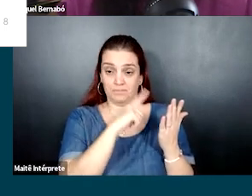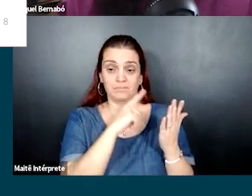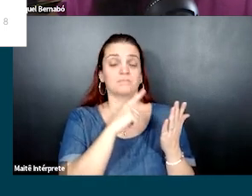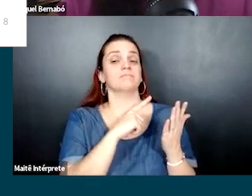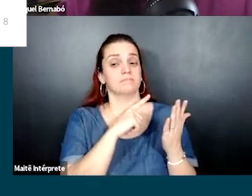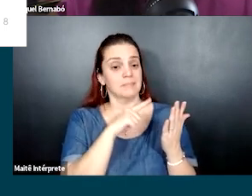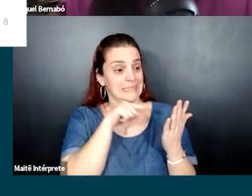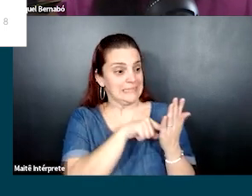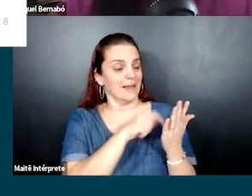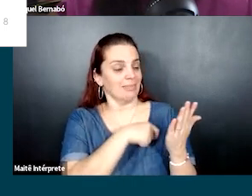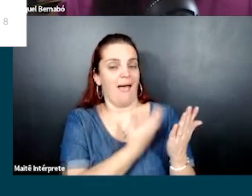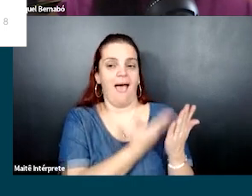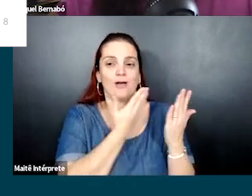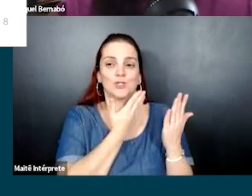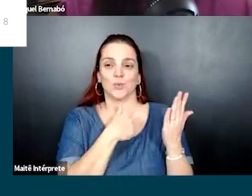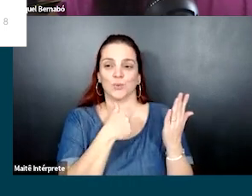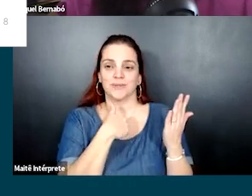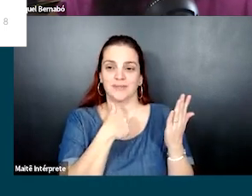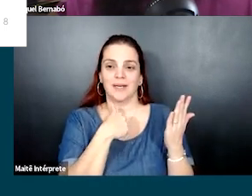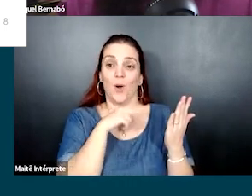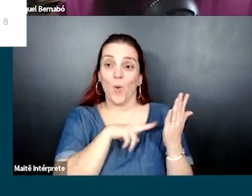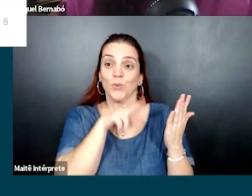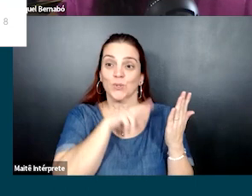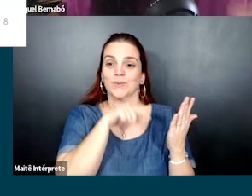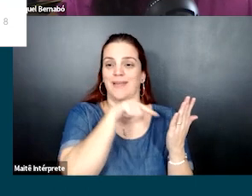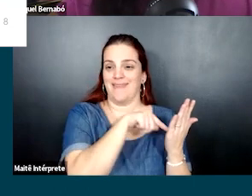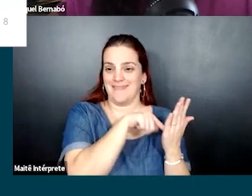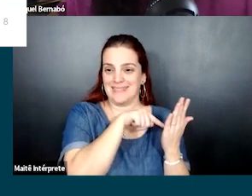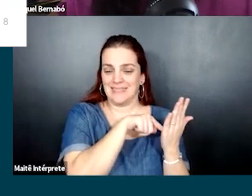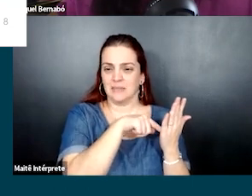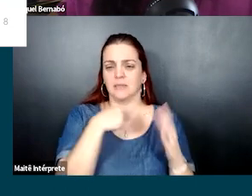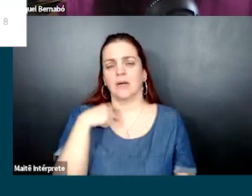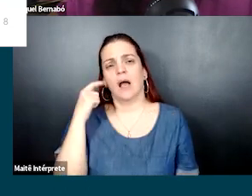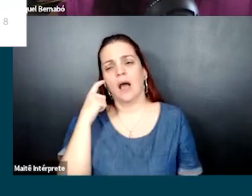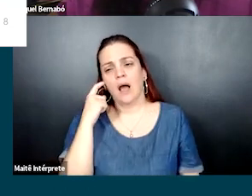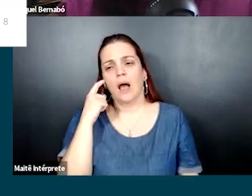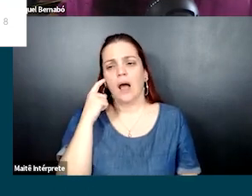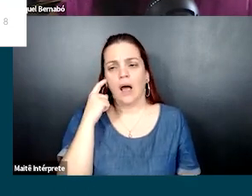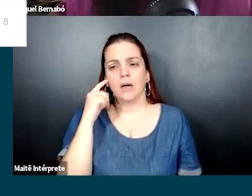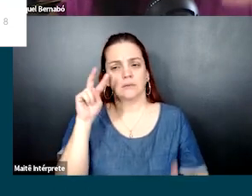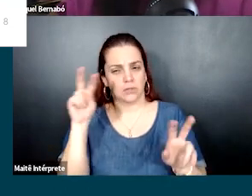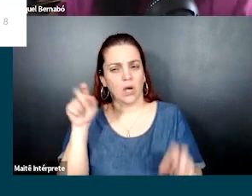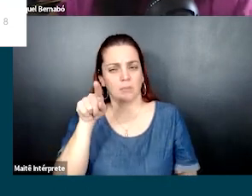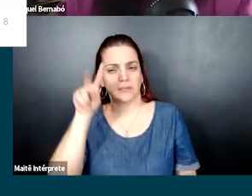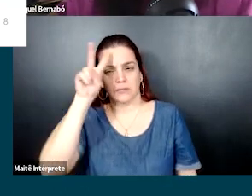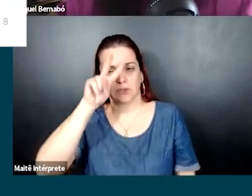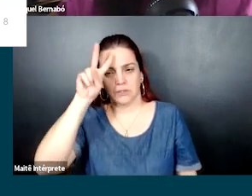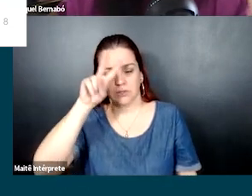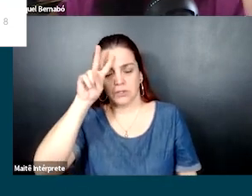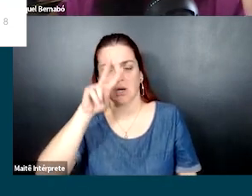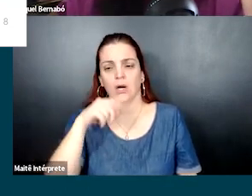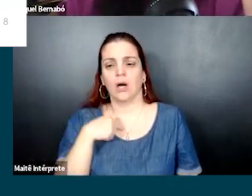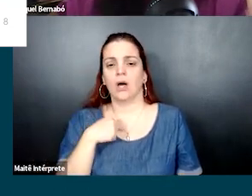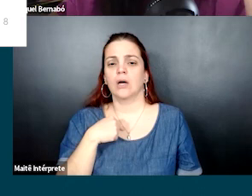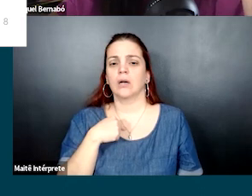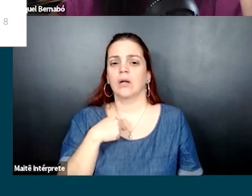nesse caso elas conseguiam experimentar, porque o produto permitia isso. Então, por isso, elas viam tanto valor naquilo. E aí, quando eu fui pensando nesse case,